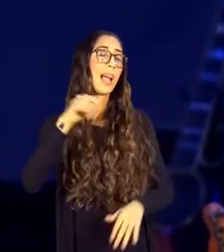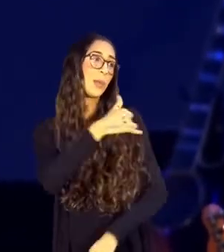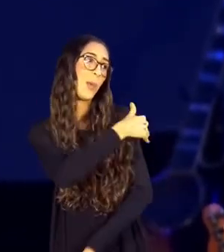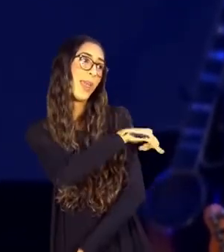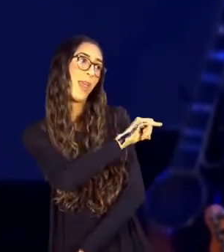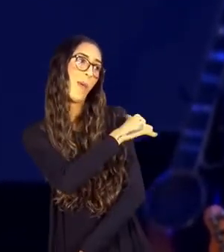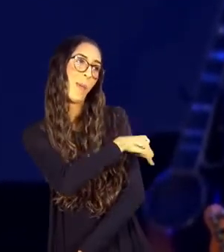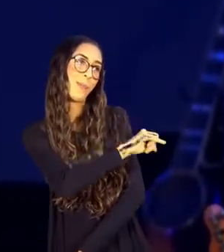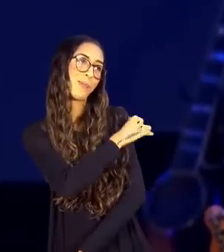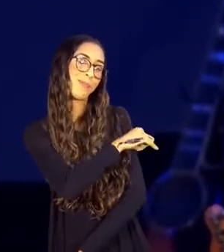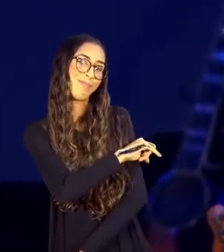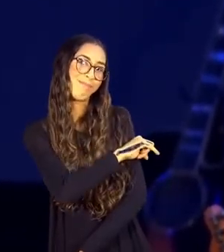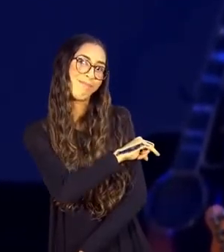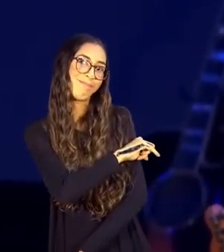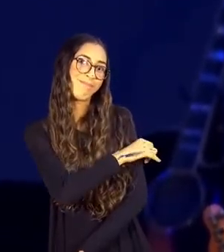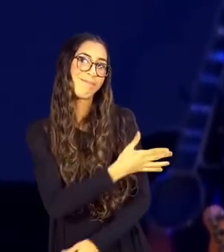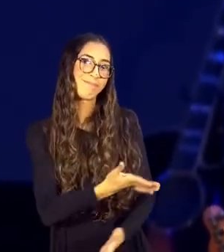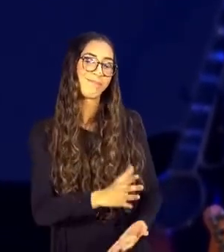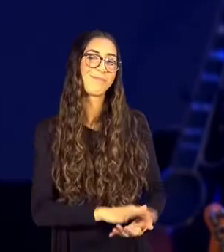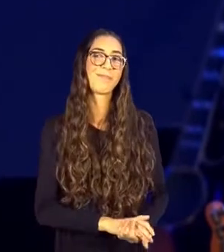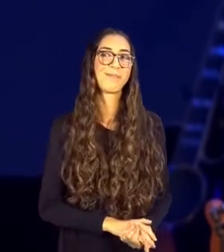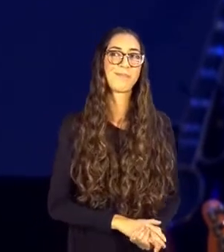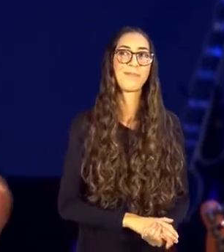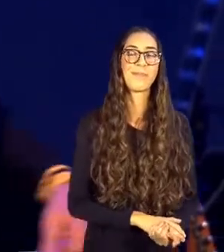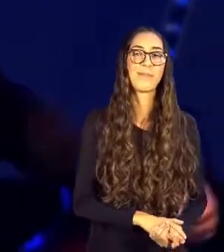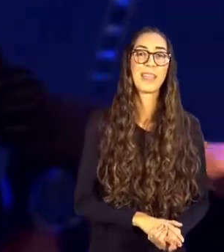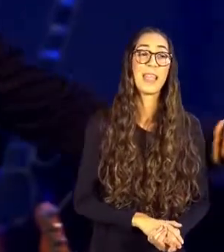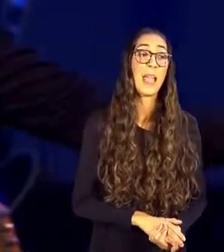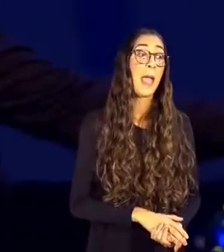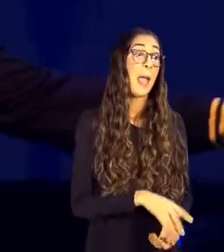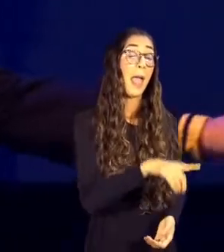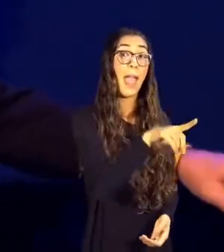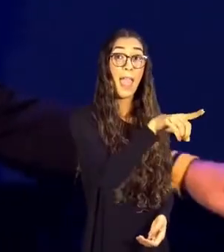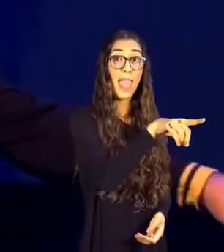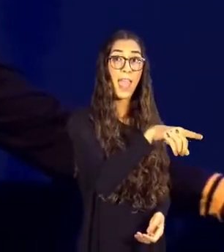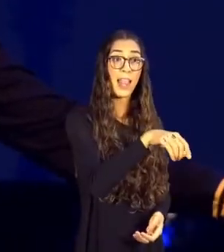1 elevado à 6ª potência. Passaram-se 3 dias. Alguém bateu na minha porta.